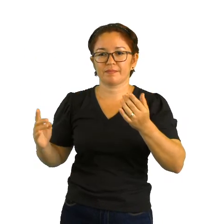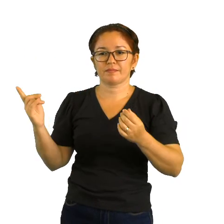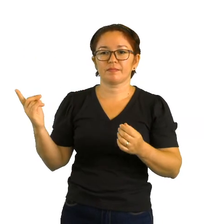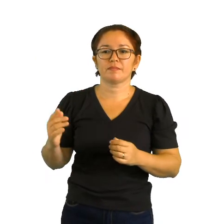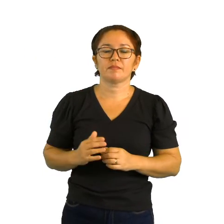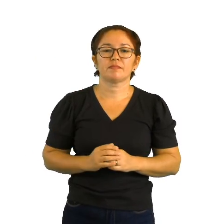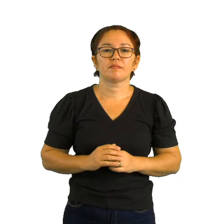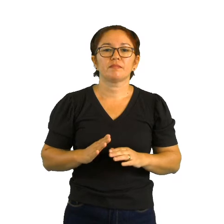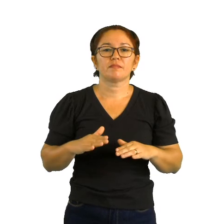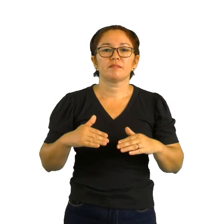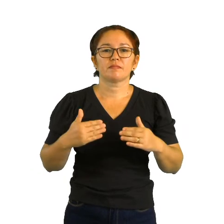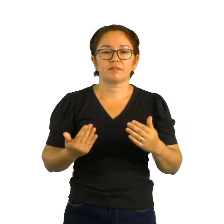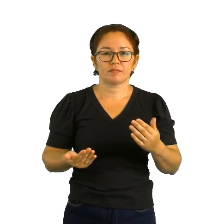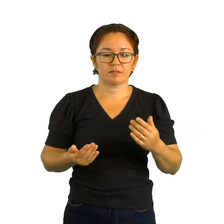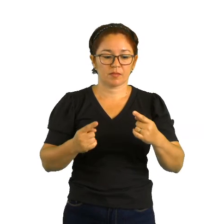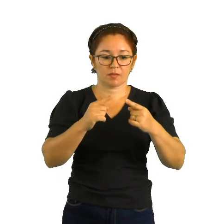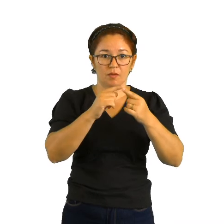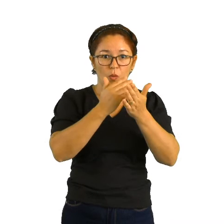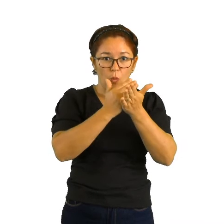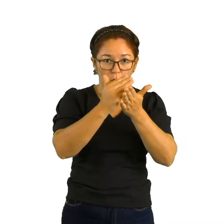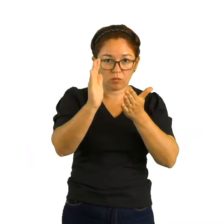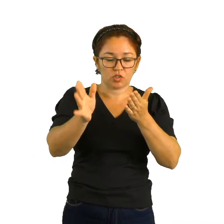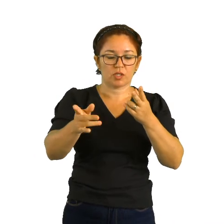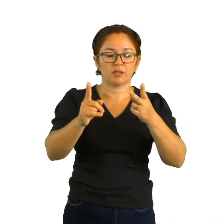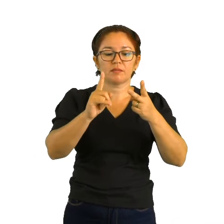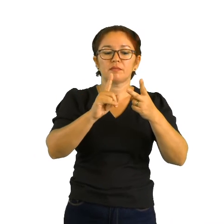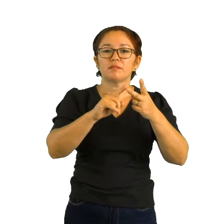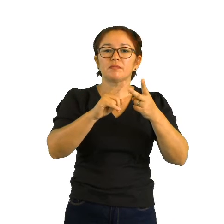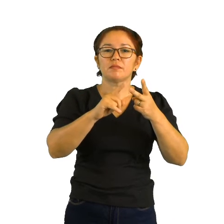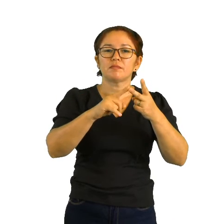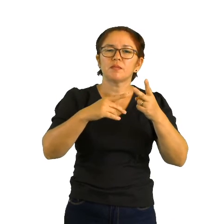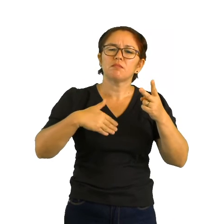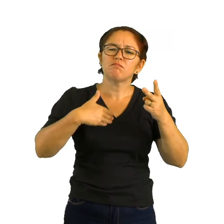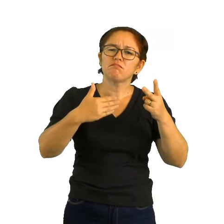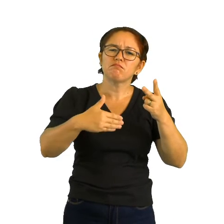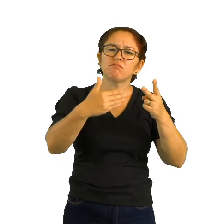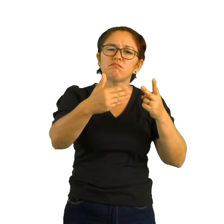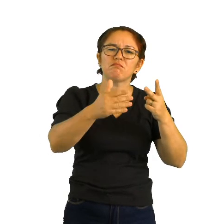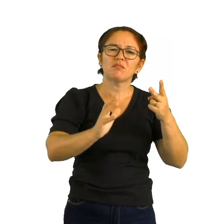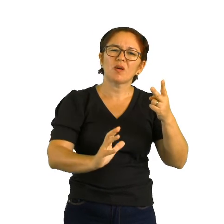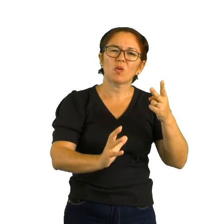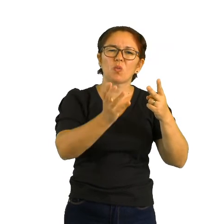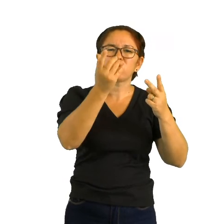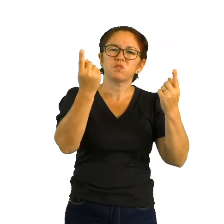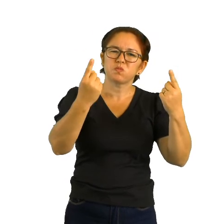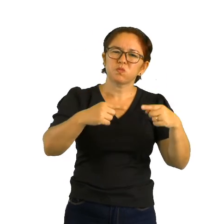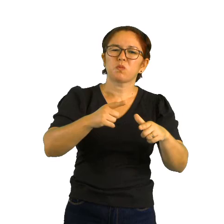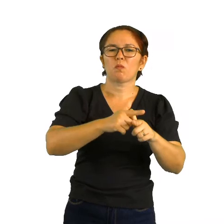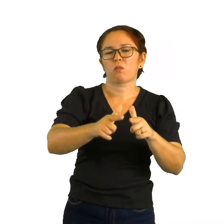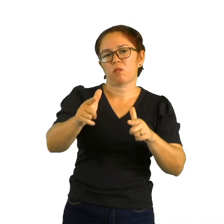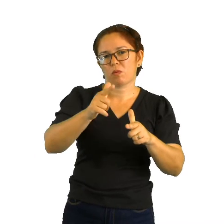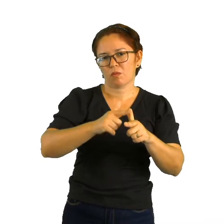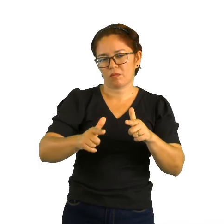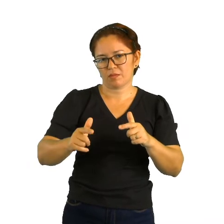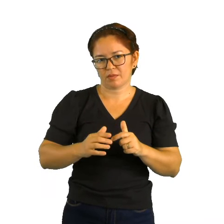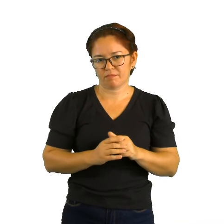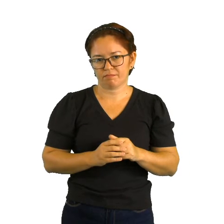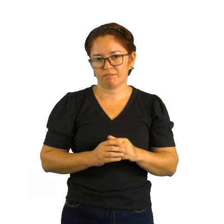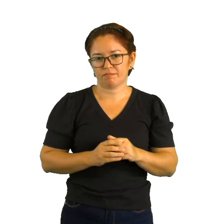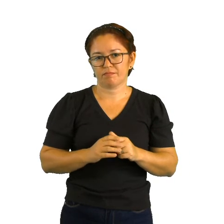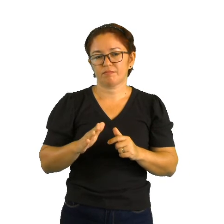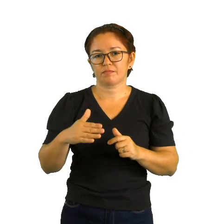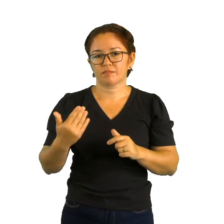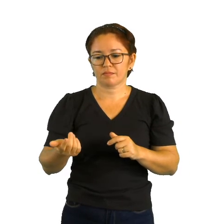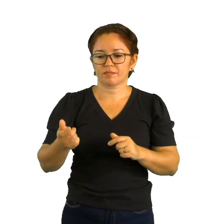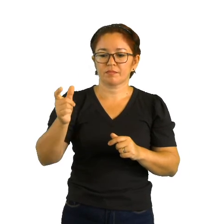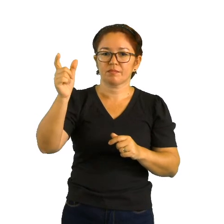Desenvolvimento. Nessa parte, a narrativa é tensa, há um confronto, pois as personagens devem encontrar